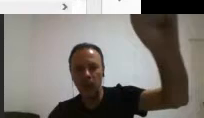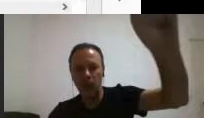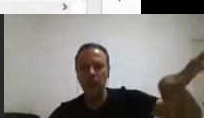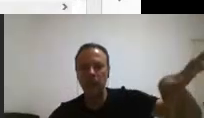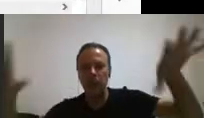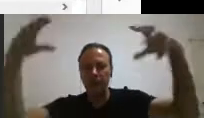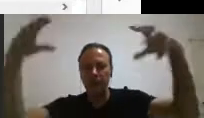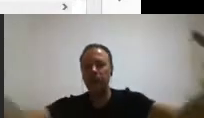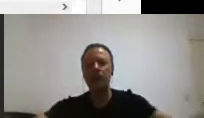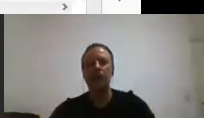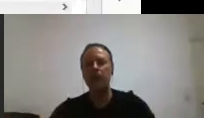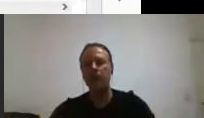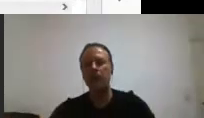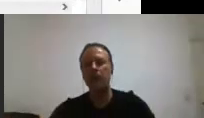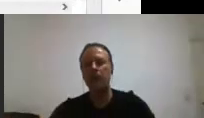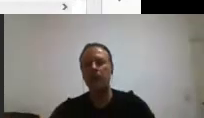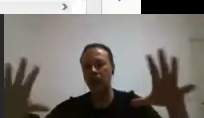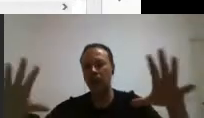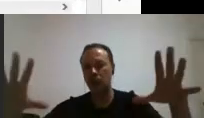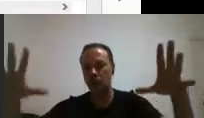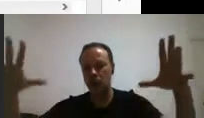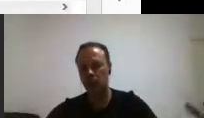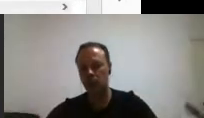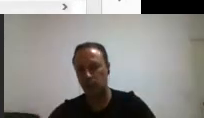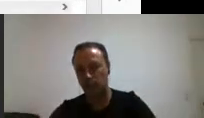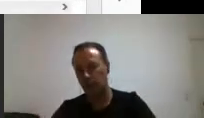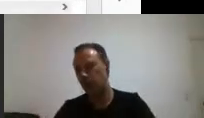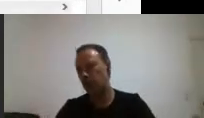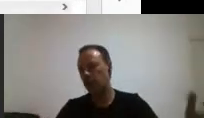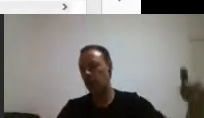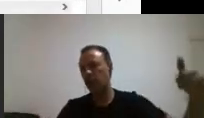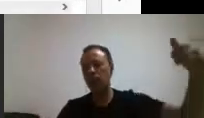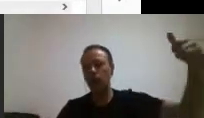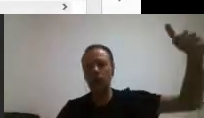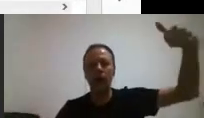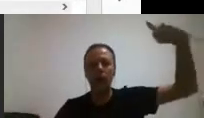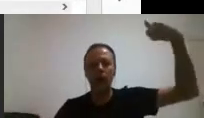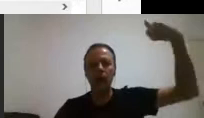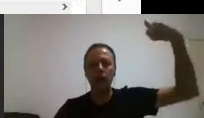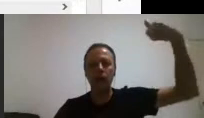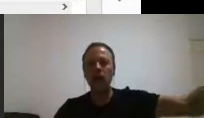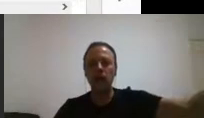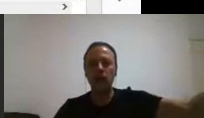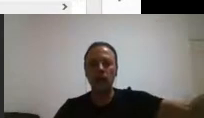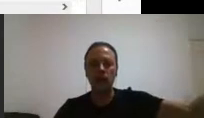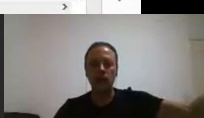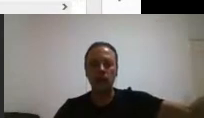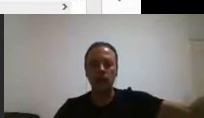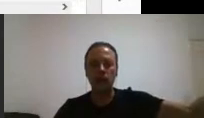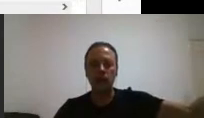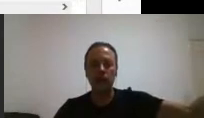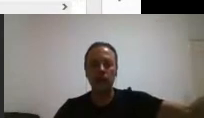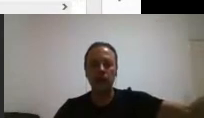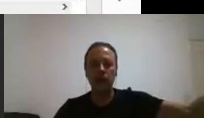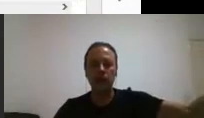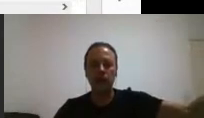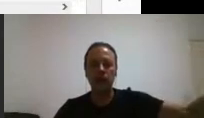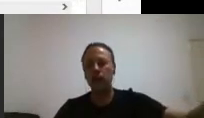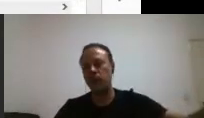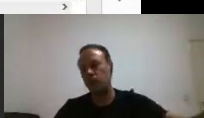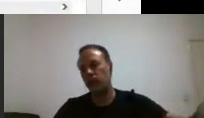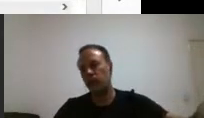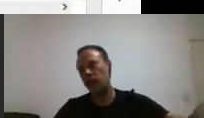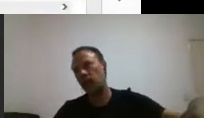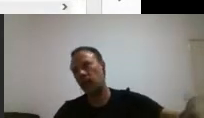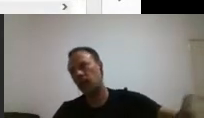Ela cria uma terceira tabela, é uma tabela associativa. Então, se eu tenho lá um cliente,